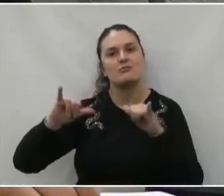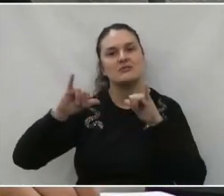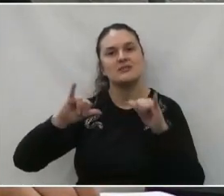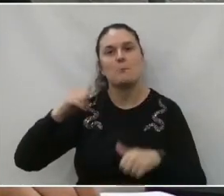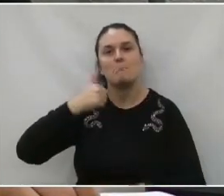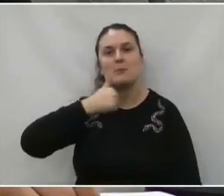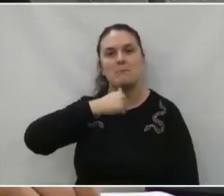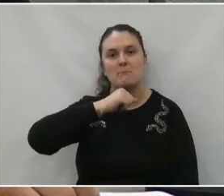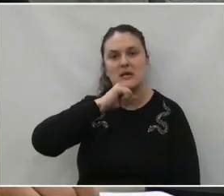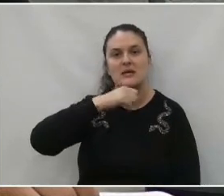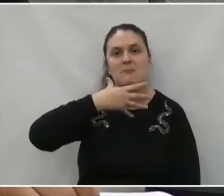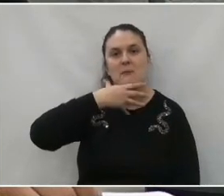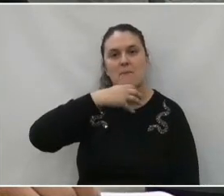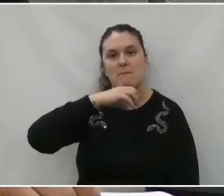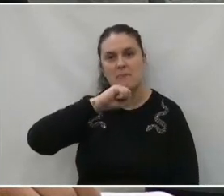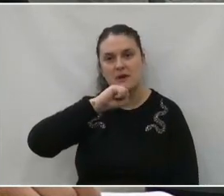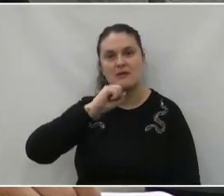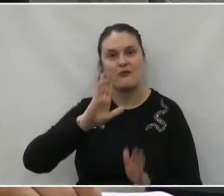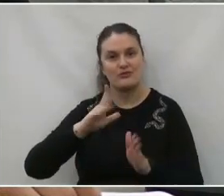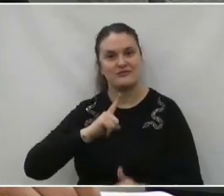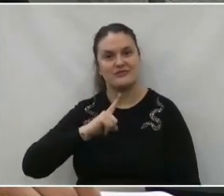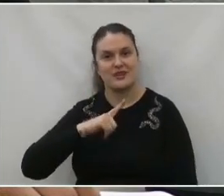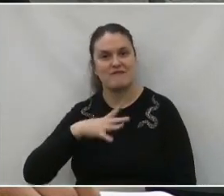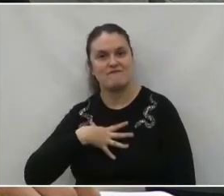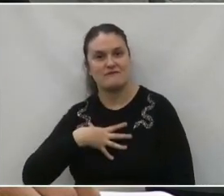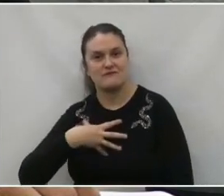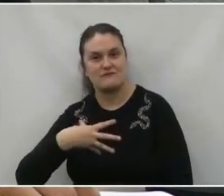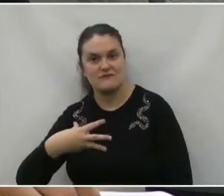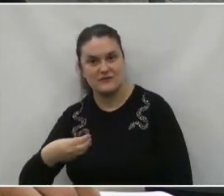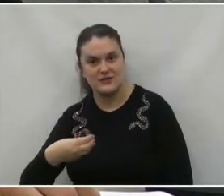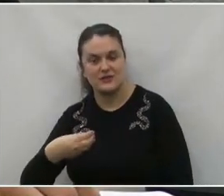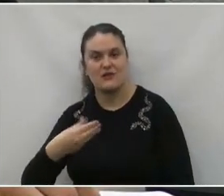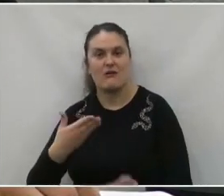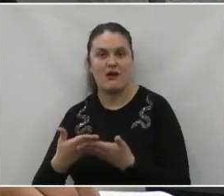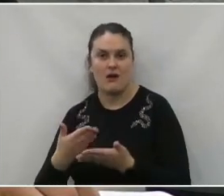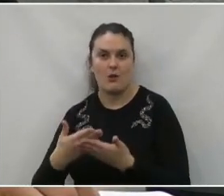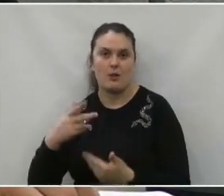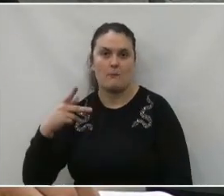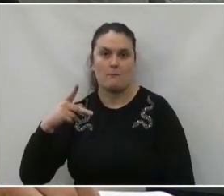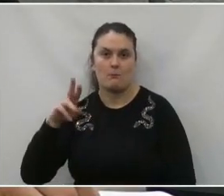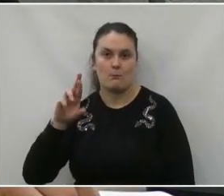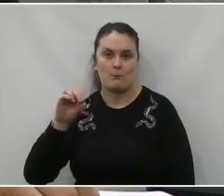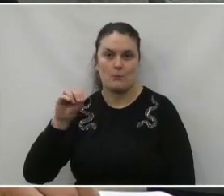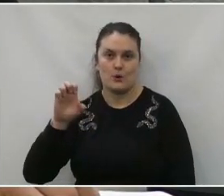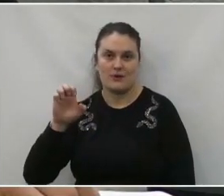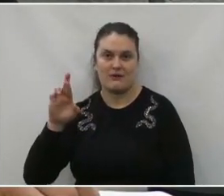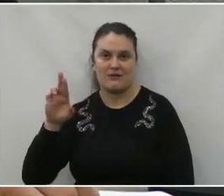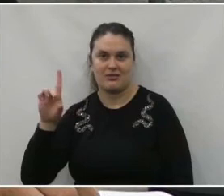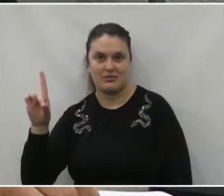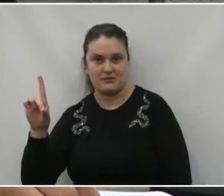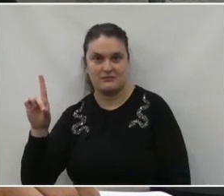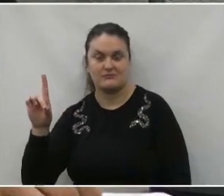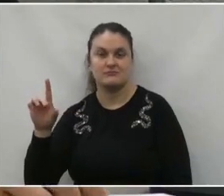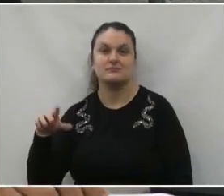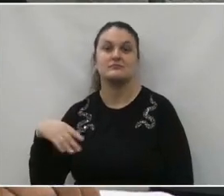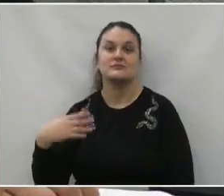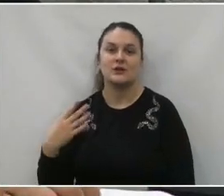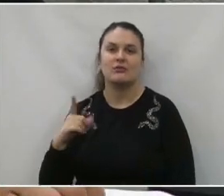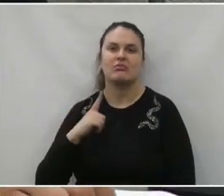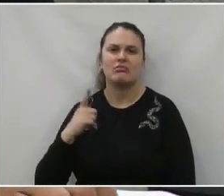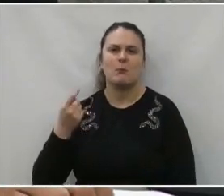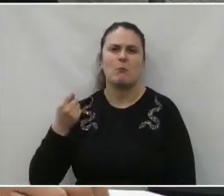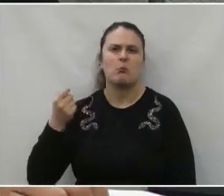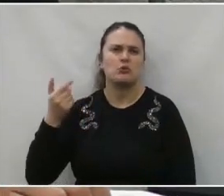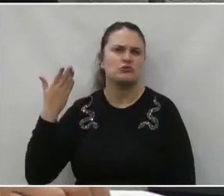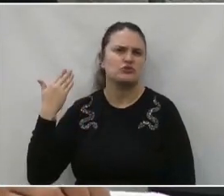e mães que hoje têm os seus filhos nas aulas do ProERD. Tivemos aí, há poucos